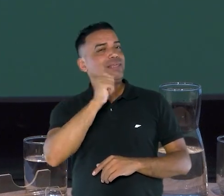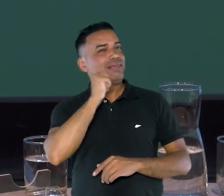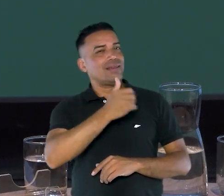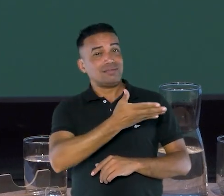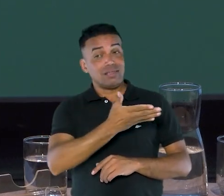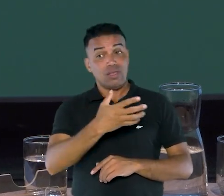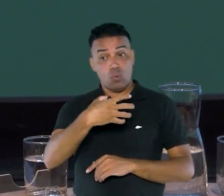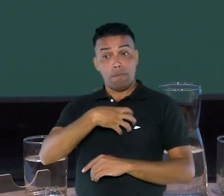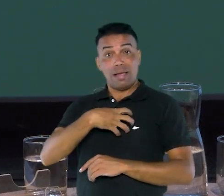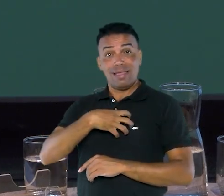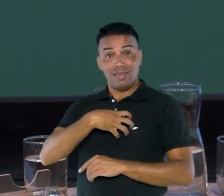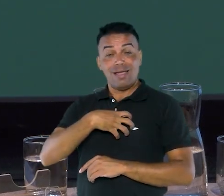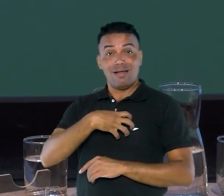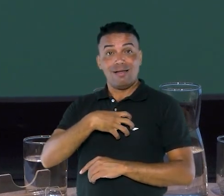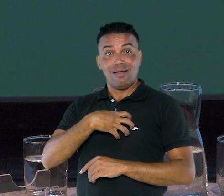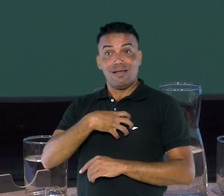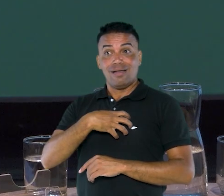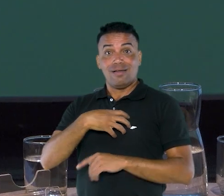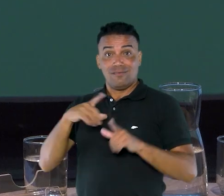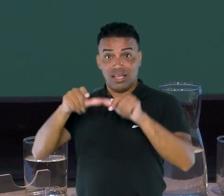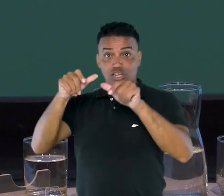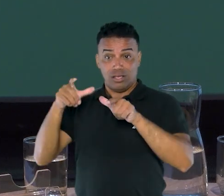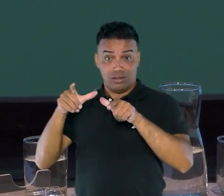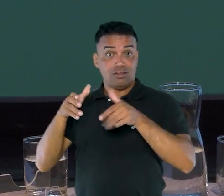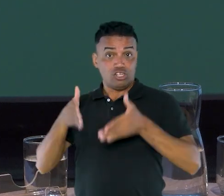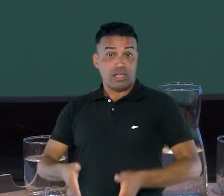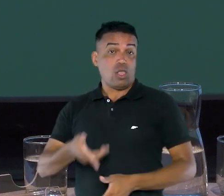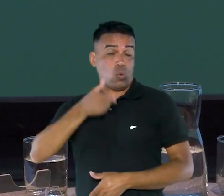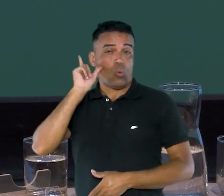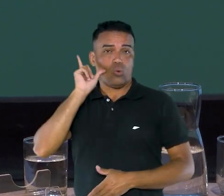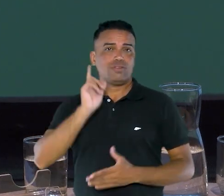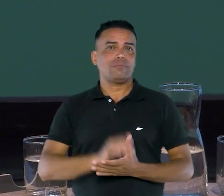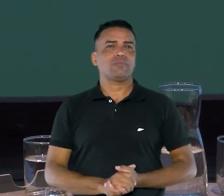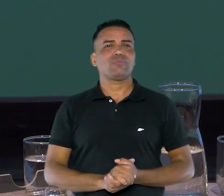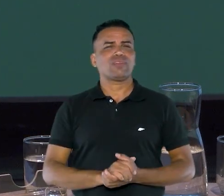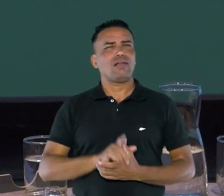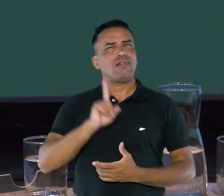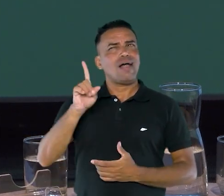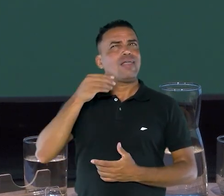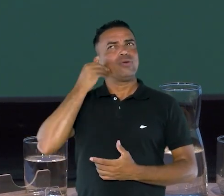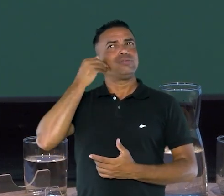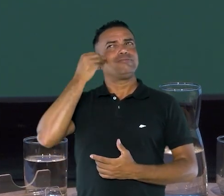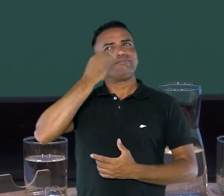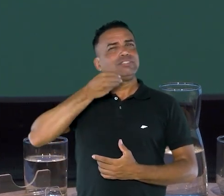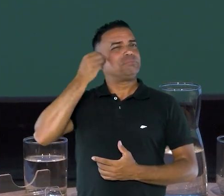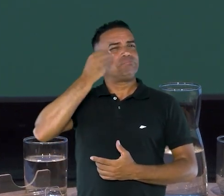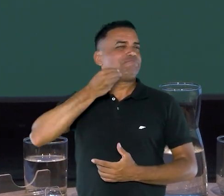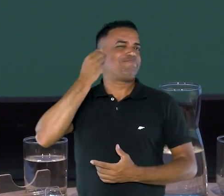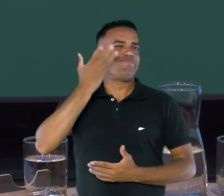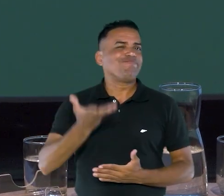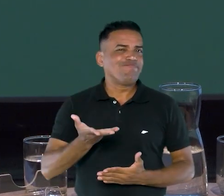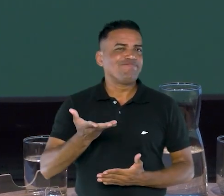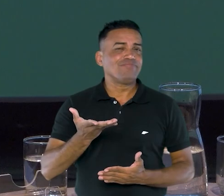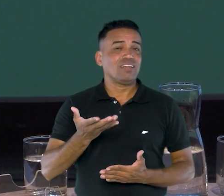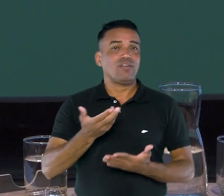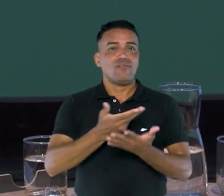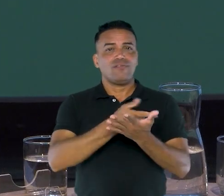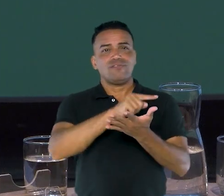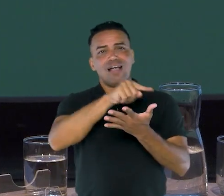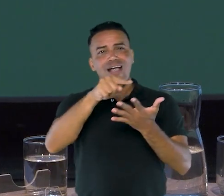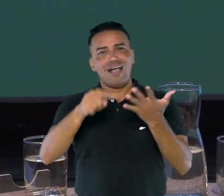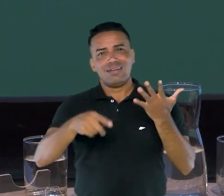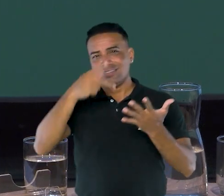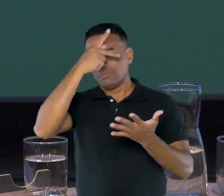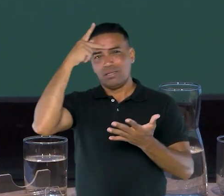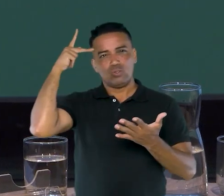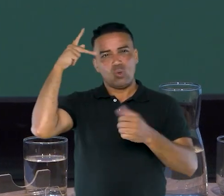de voltar da Bahia, cheguei ontem, e estava numa vivência assim, com